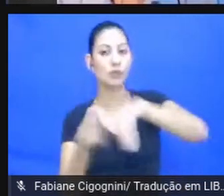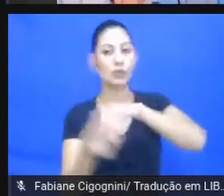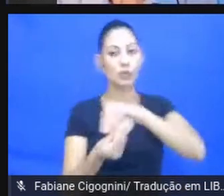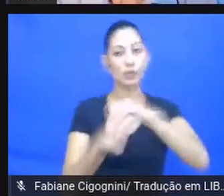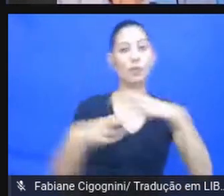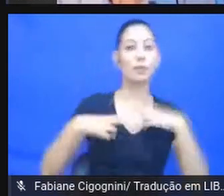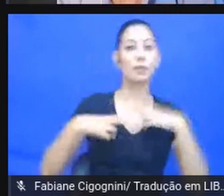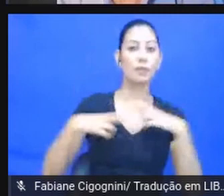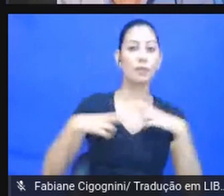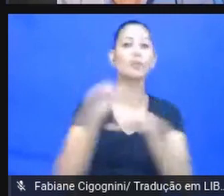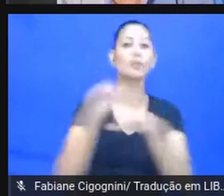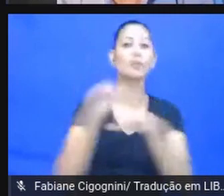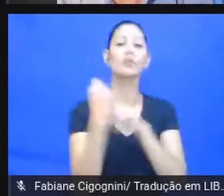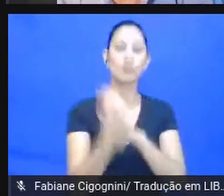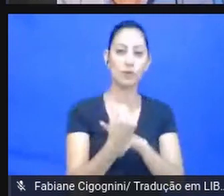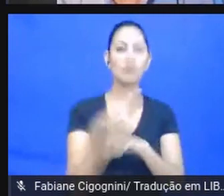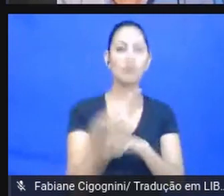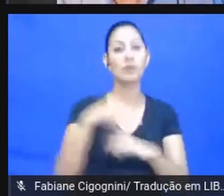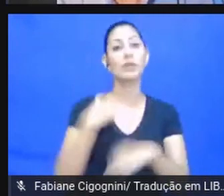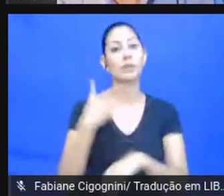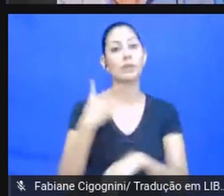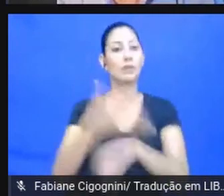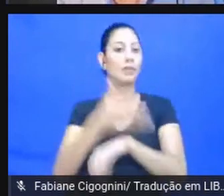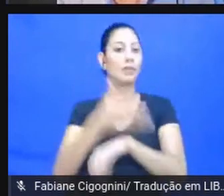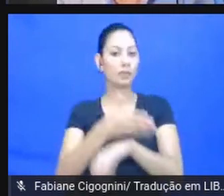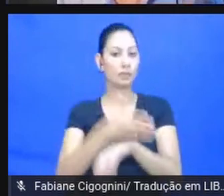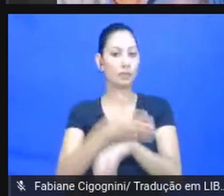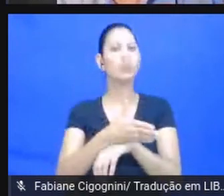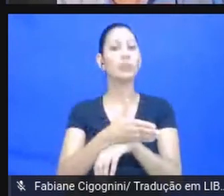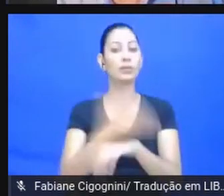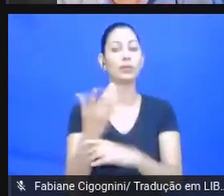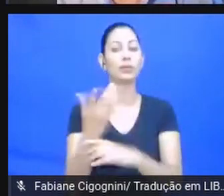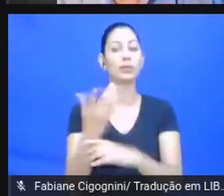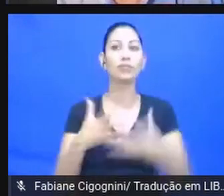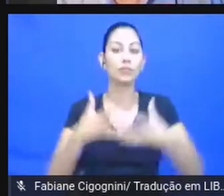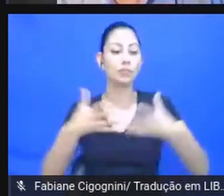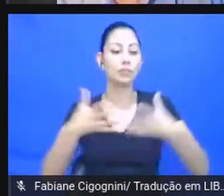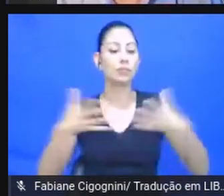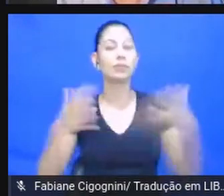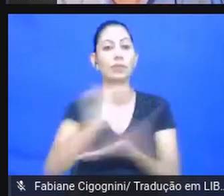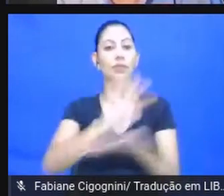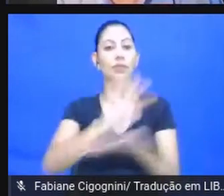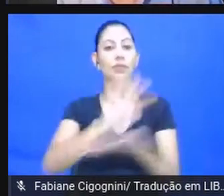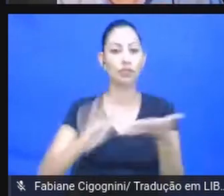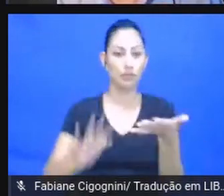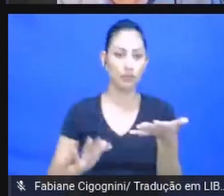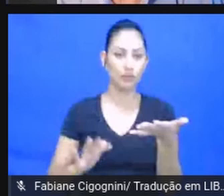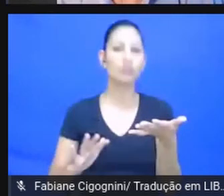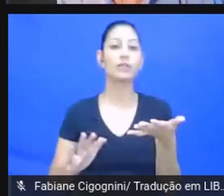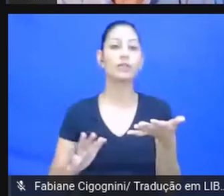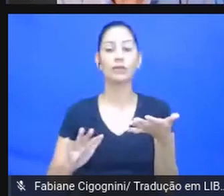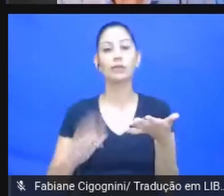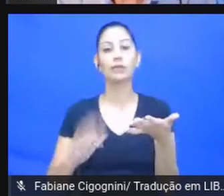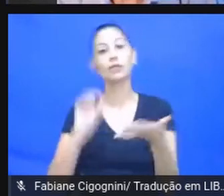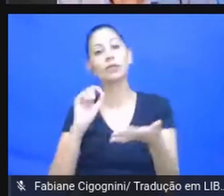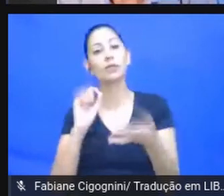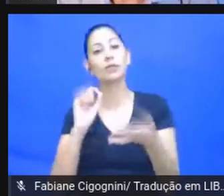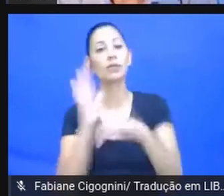enorme efervescência de atividades, de pessoal colaborando, postando, muitas